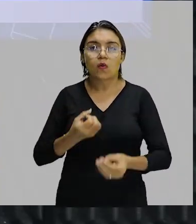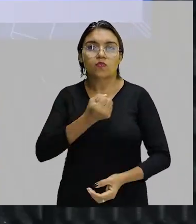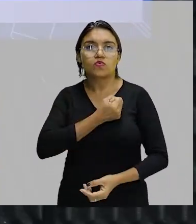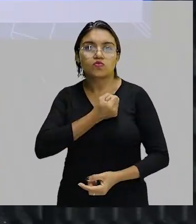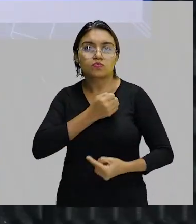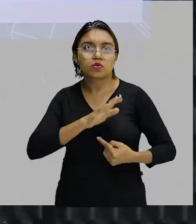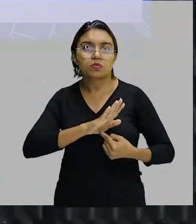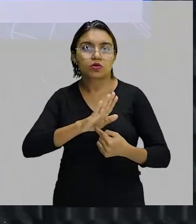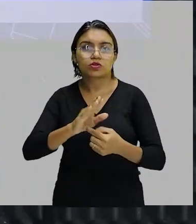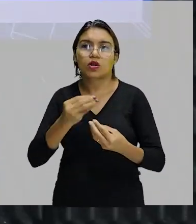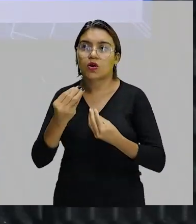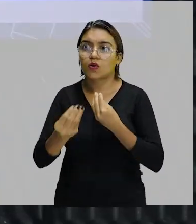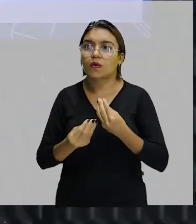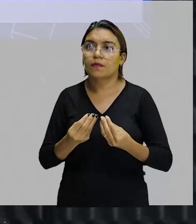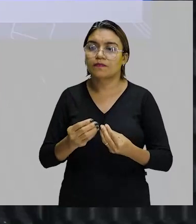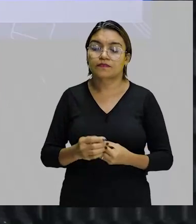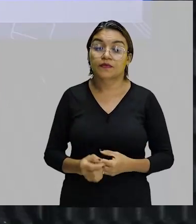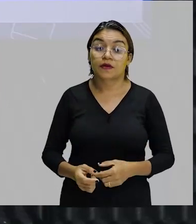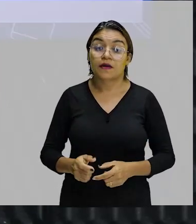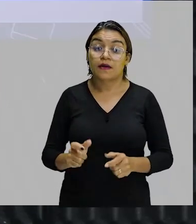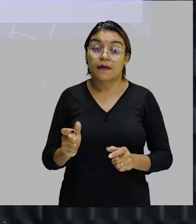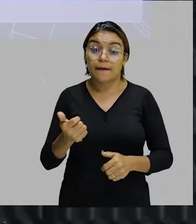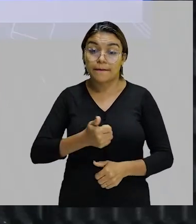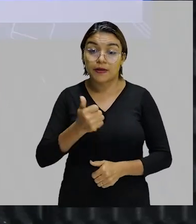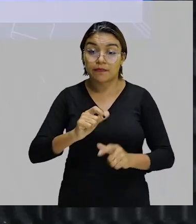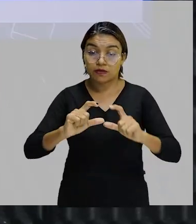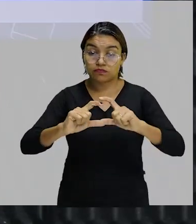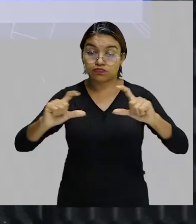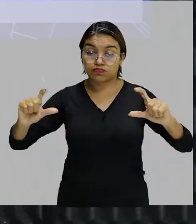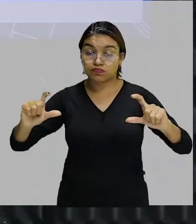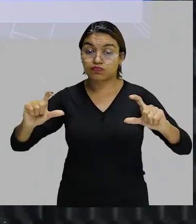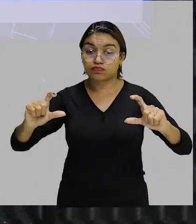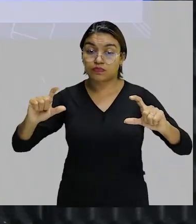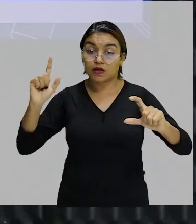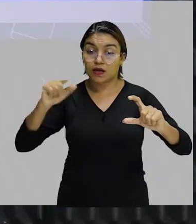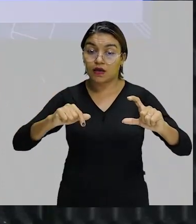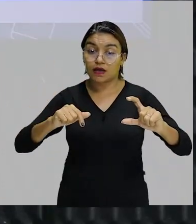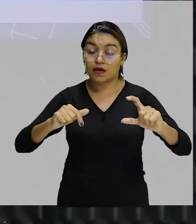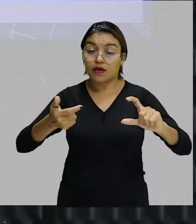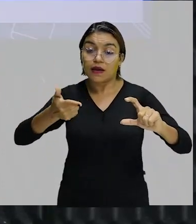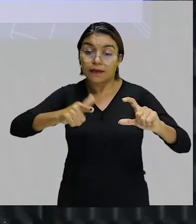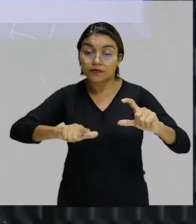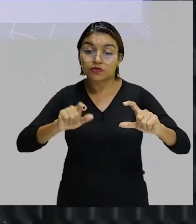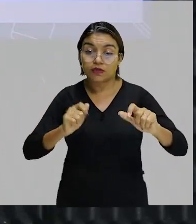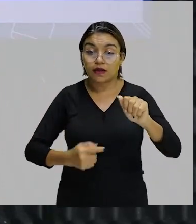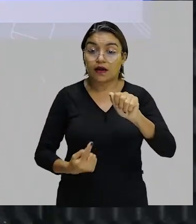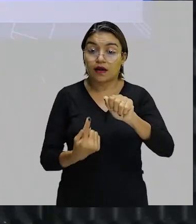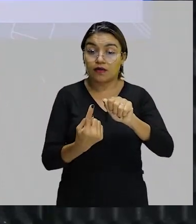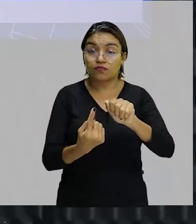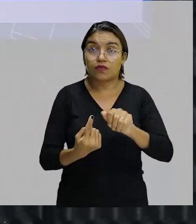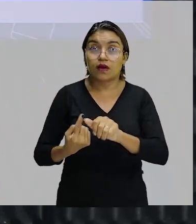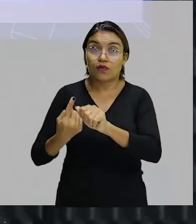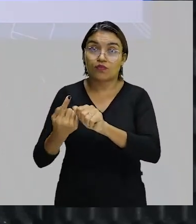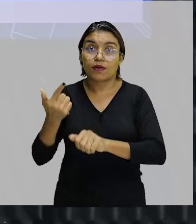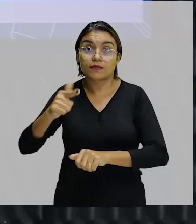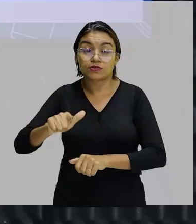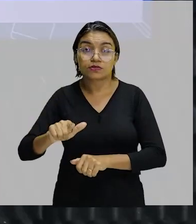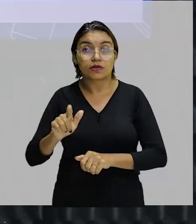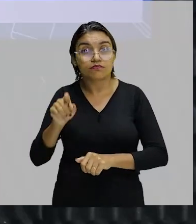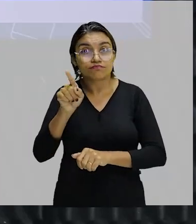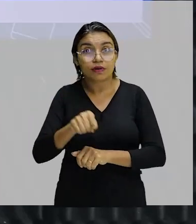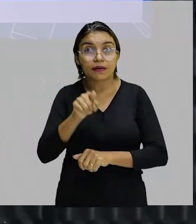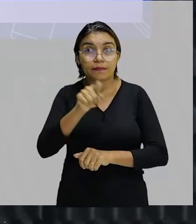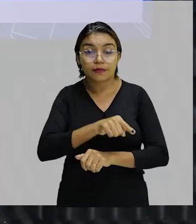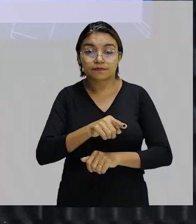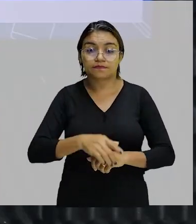evidência? Bom, já acompanha aqui comigo na primeira expressão que quem está se repetindo é o primeiro termo, o A1. Então, ele já vai ser posto em